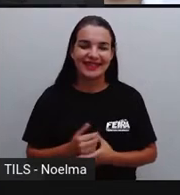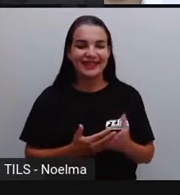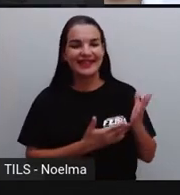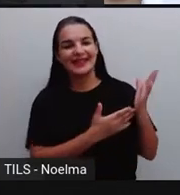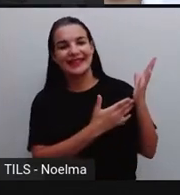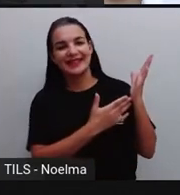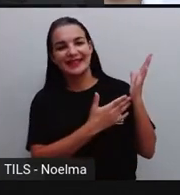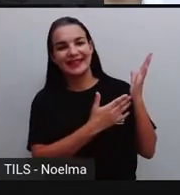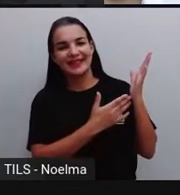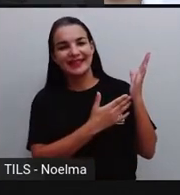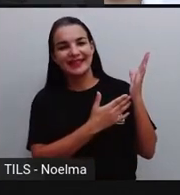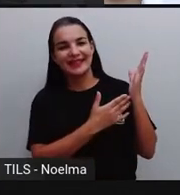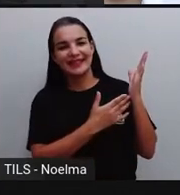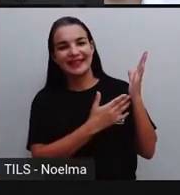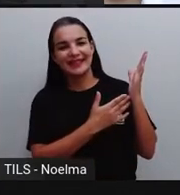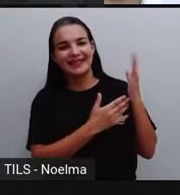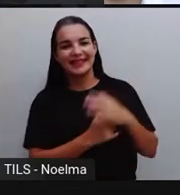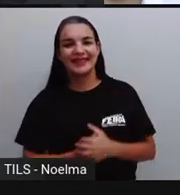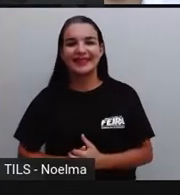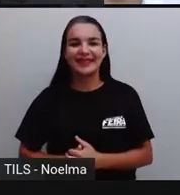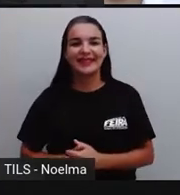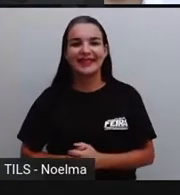lá.